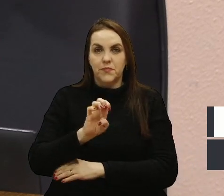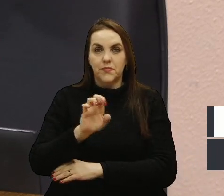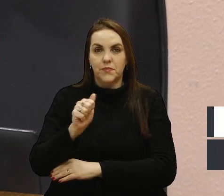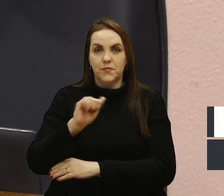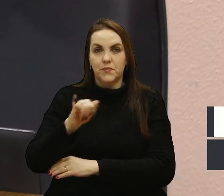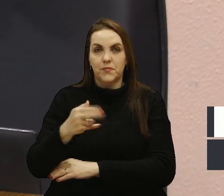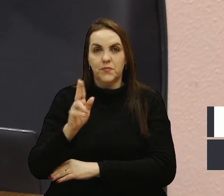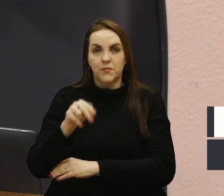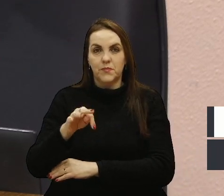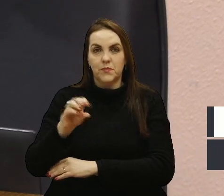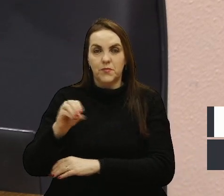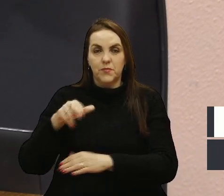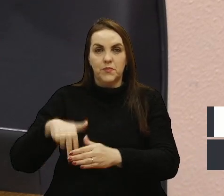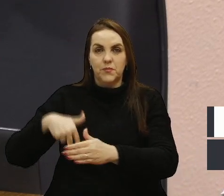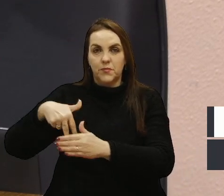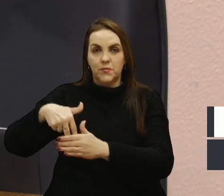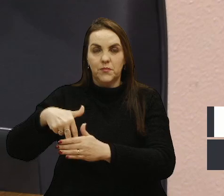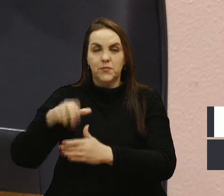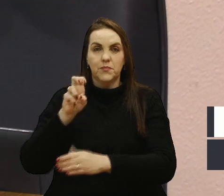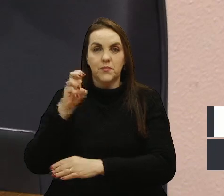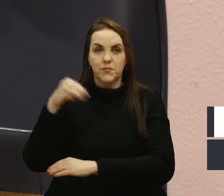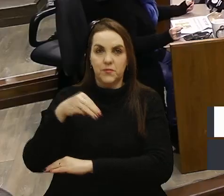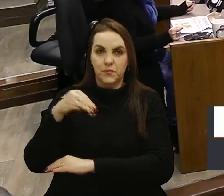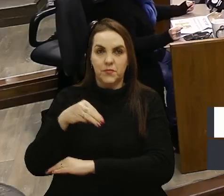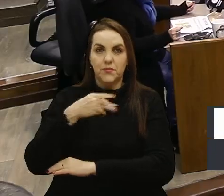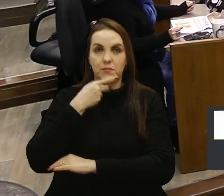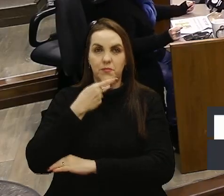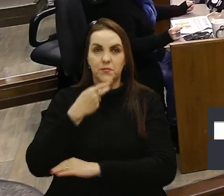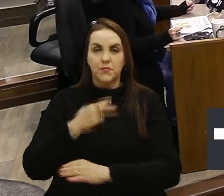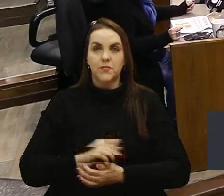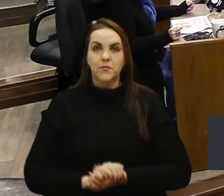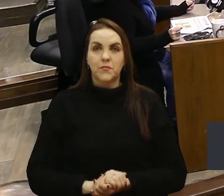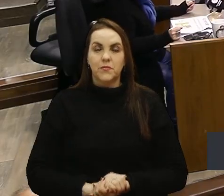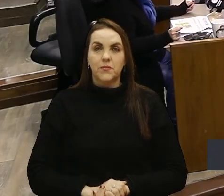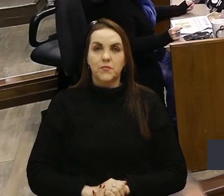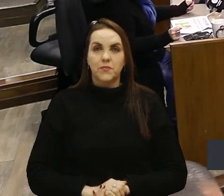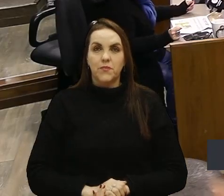Juntos, até a tribuna para falar pelo tempo de 5 minutos.